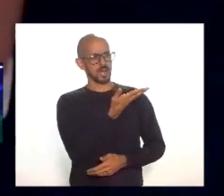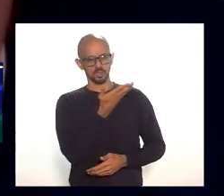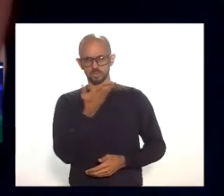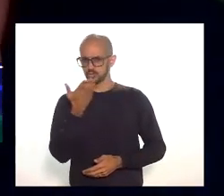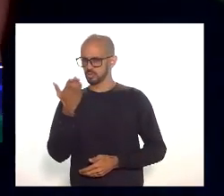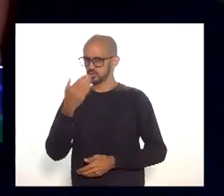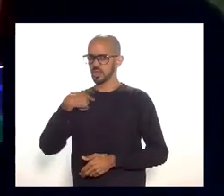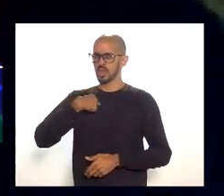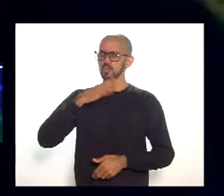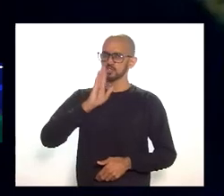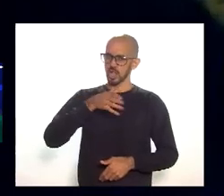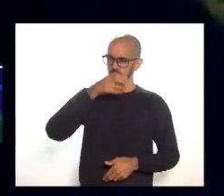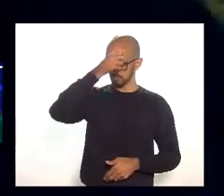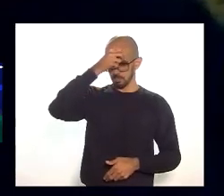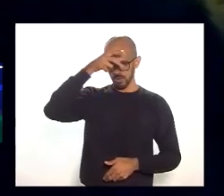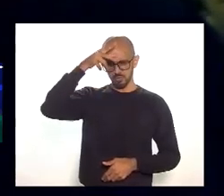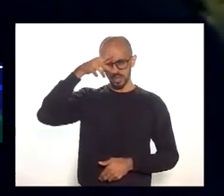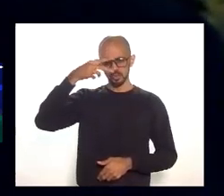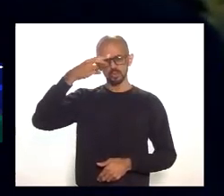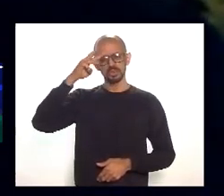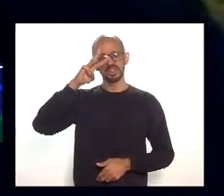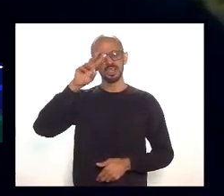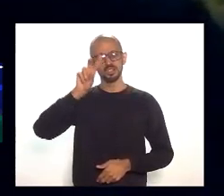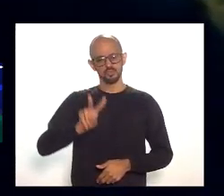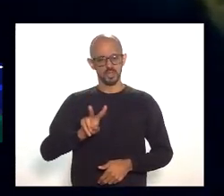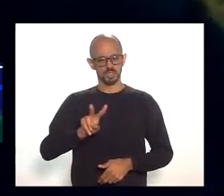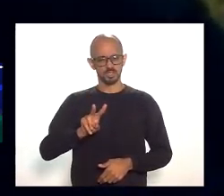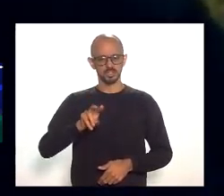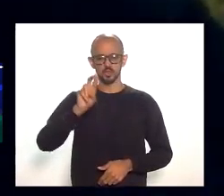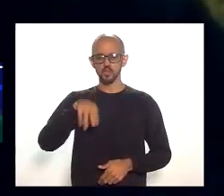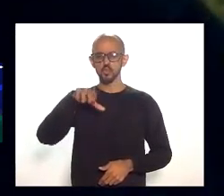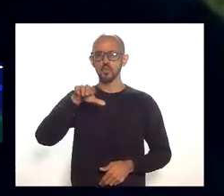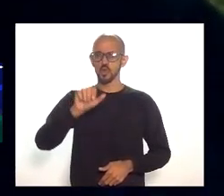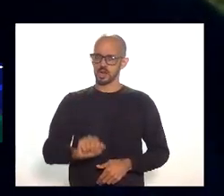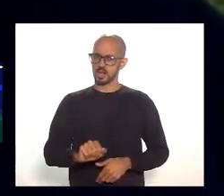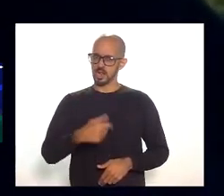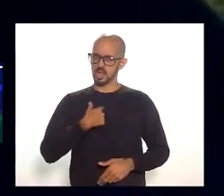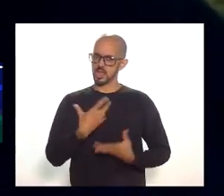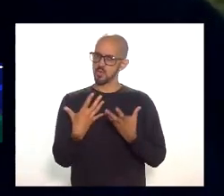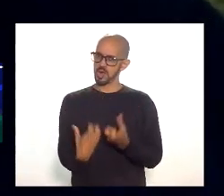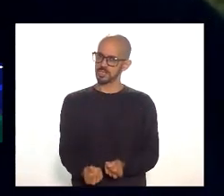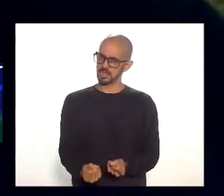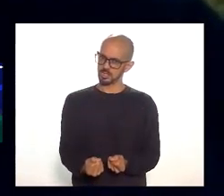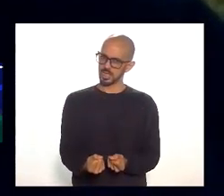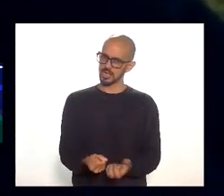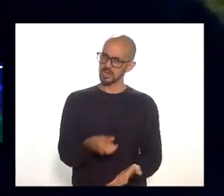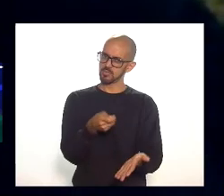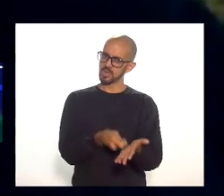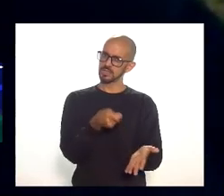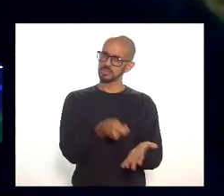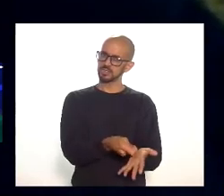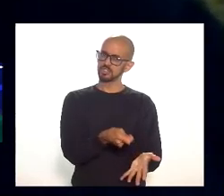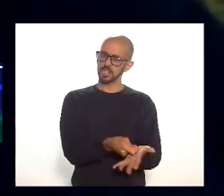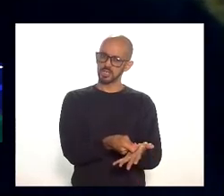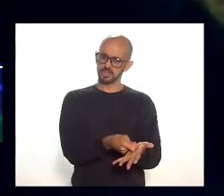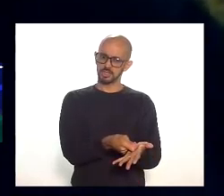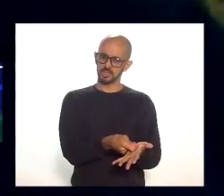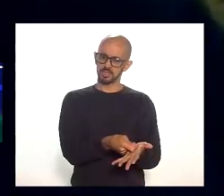fui prefeito 3 mandatos, jamais, jamais aceitaria uma imposição,